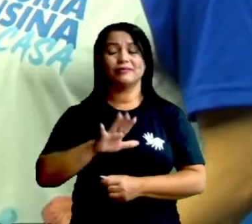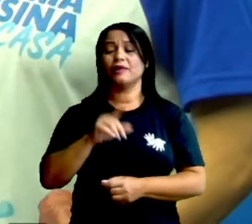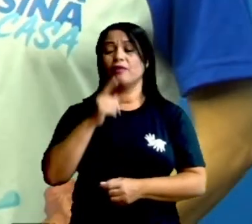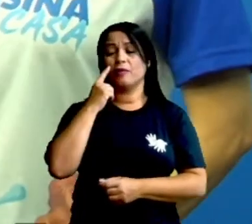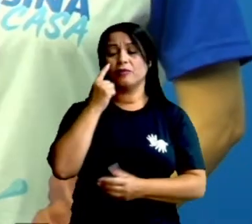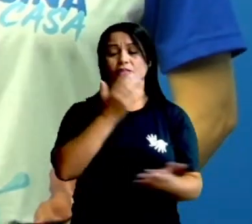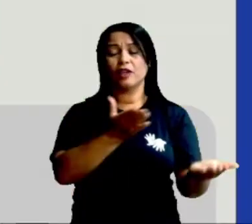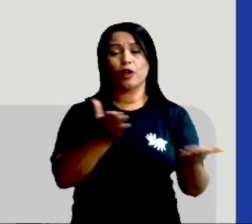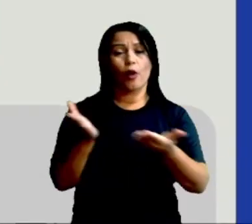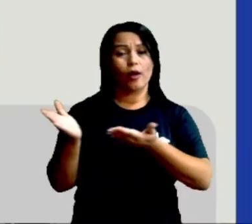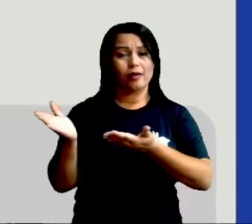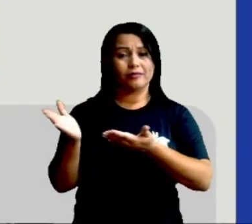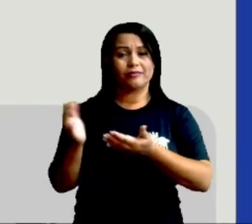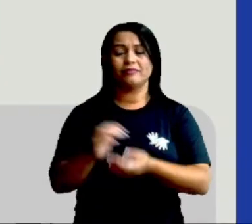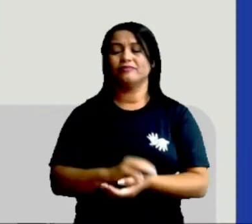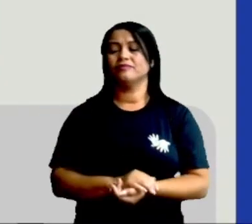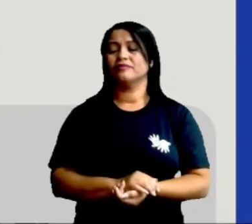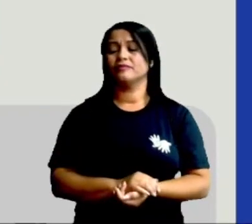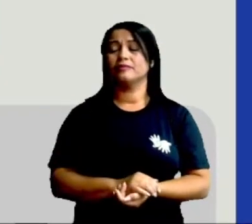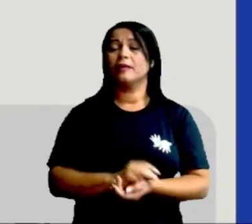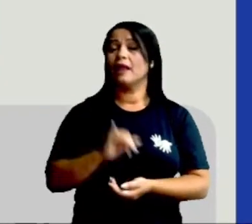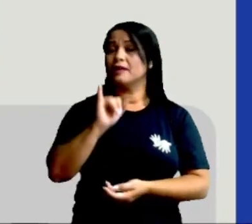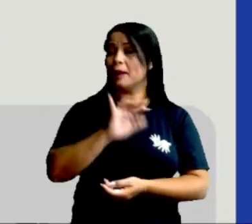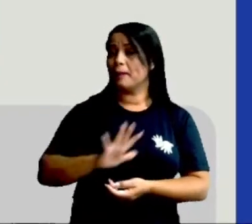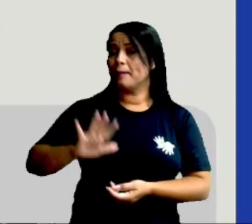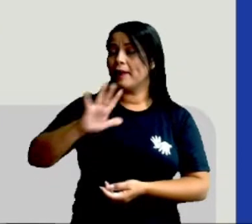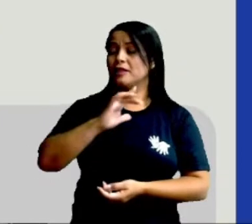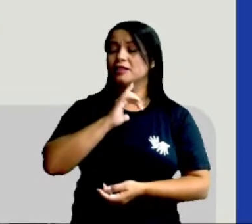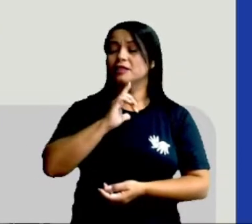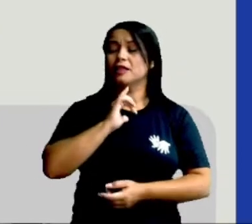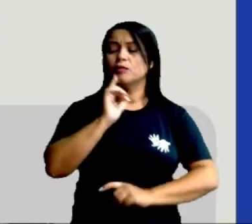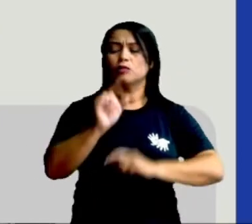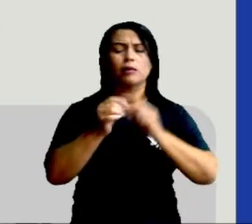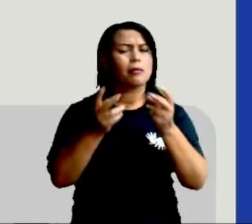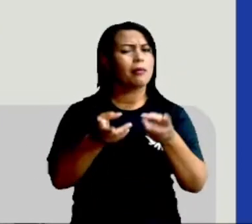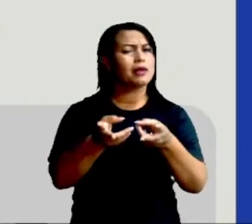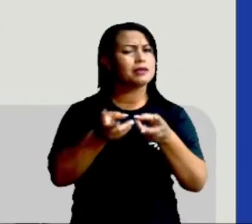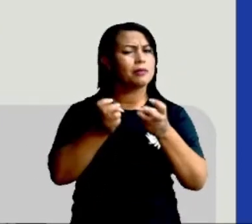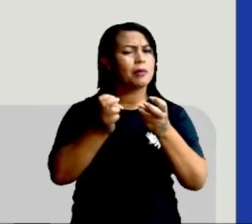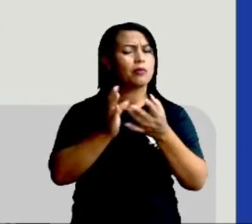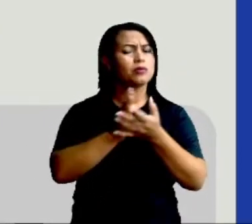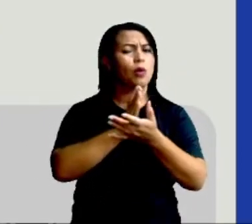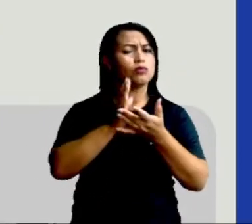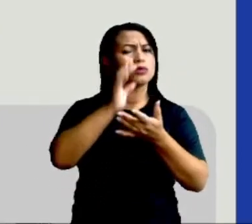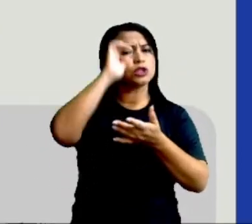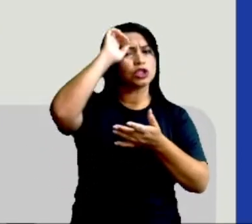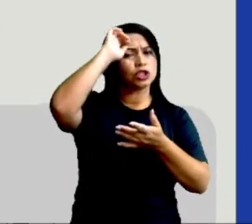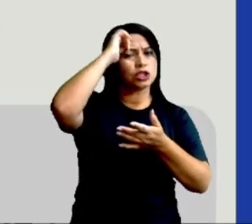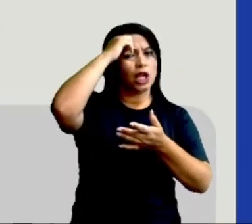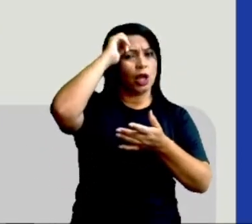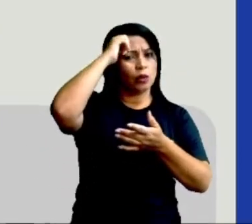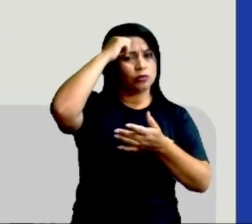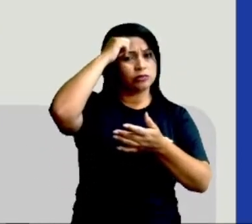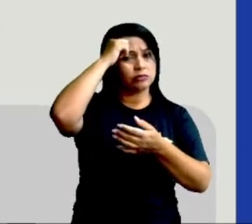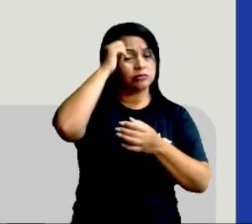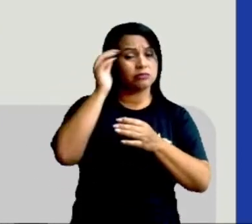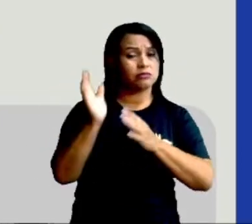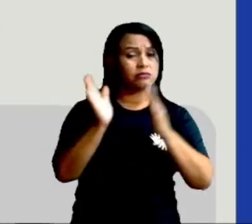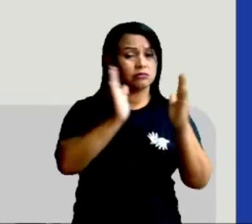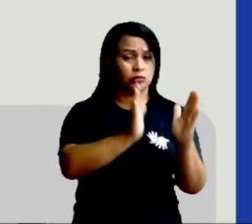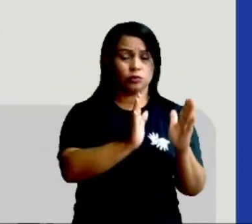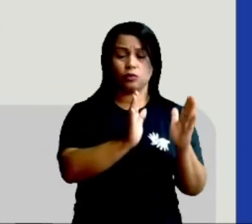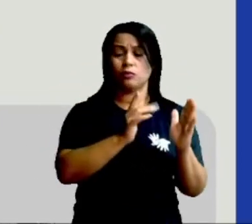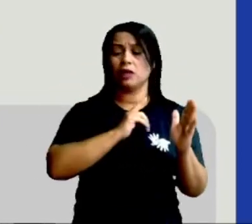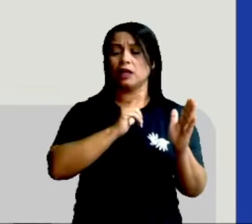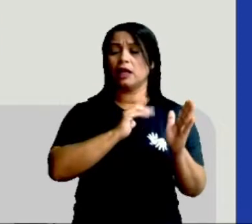Então, vem cá e olha aqui agora essa imagem aqui. Nessa imagem a gente está percebendo alguns negros africanos, né? E aqui